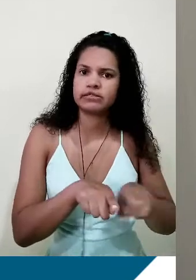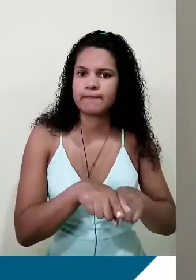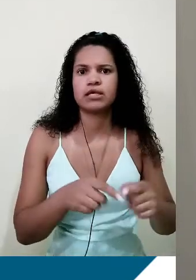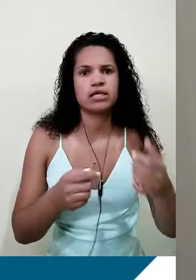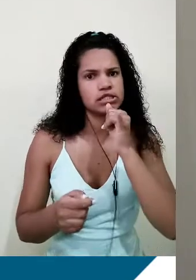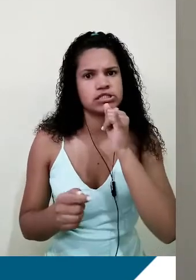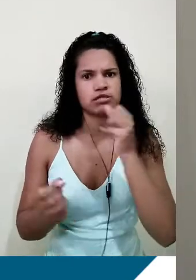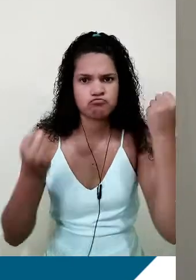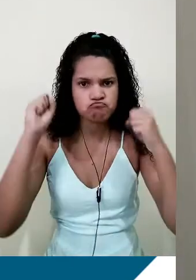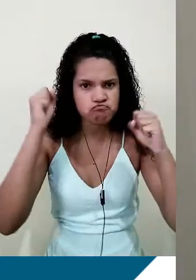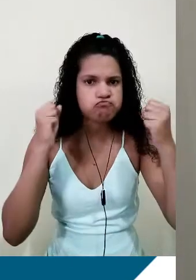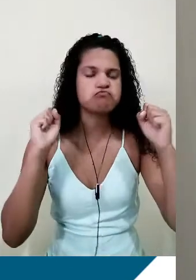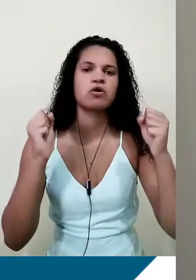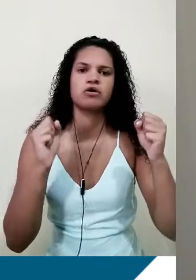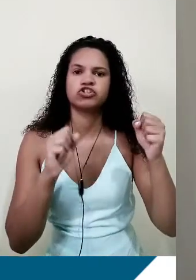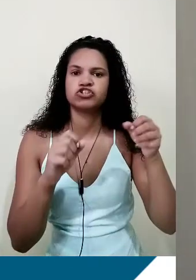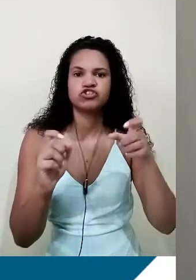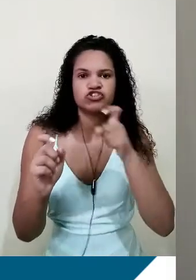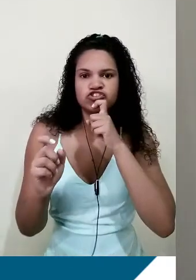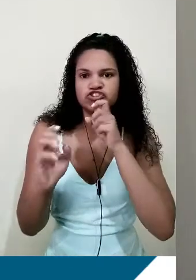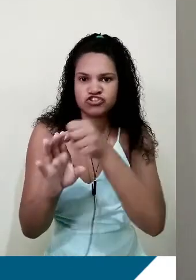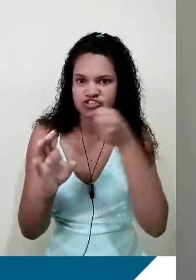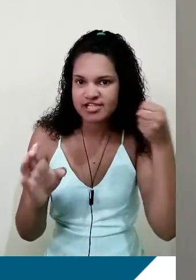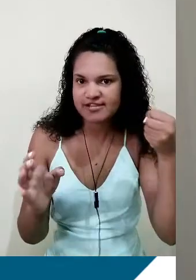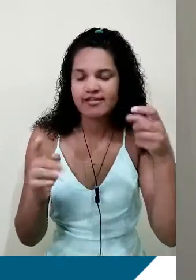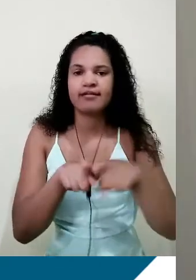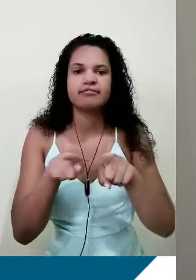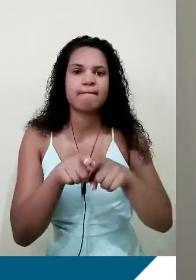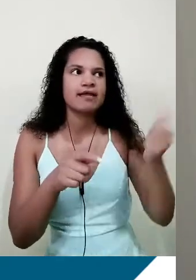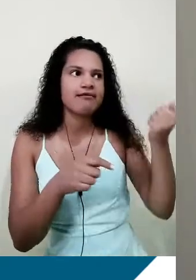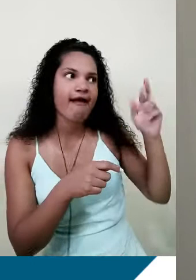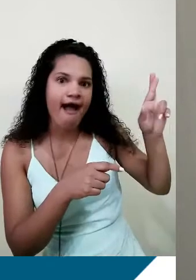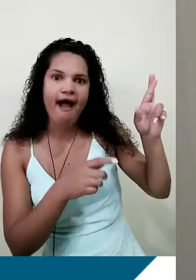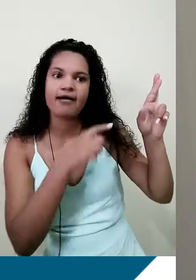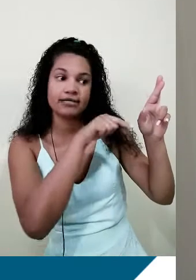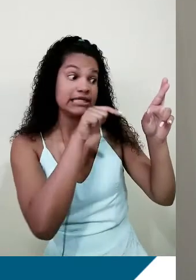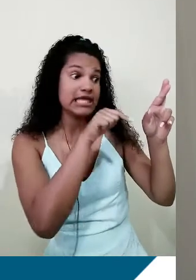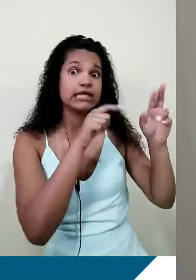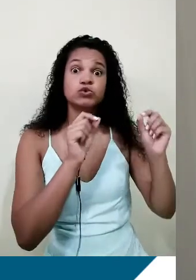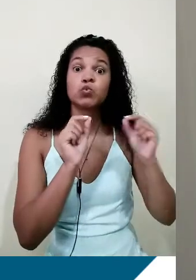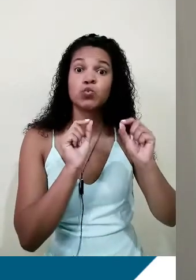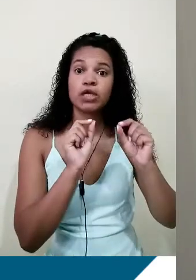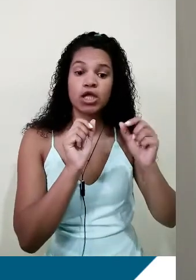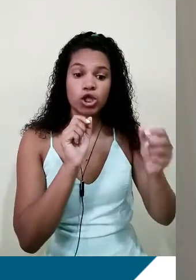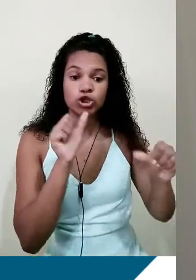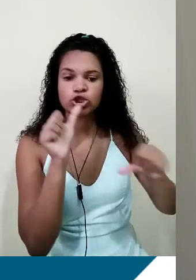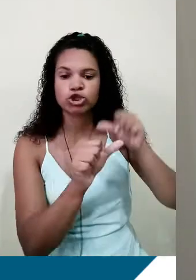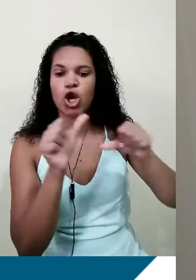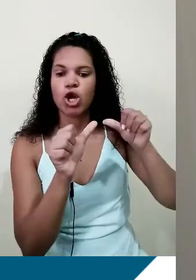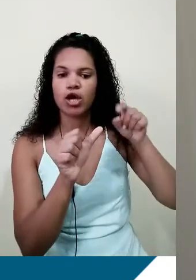e os ar-condicionados, que invertem este fluxo de calor, pagando